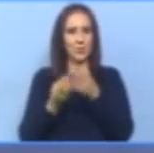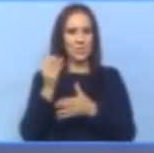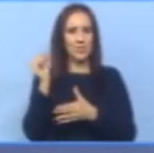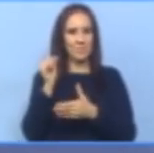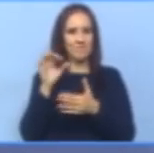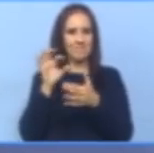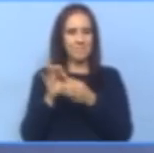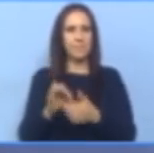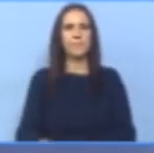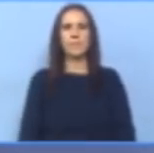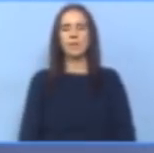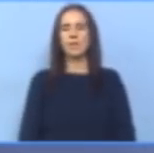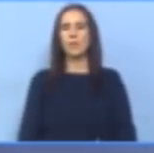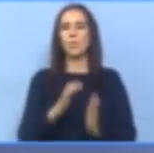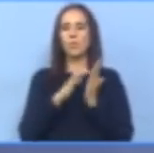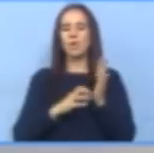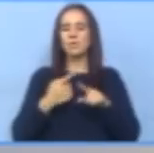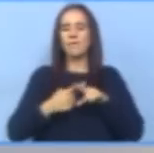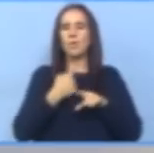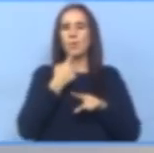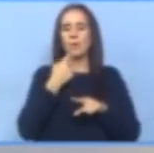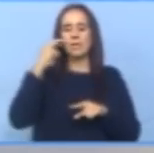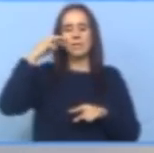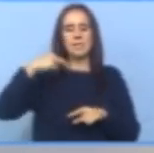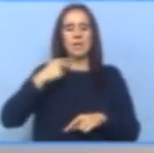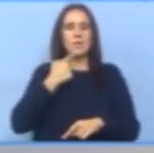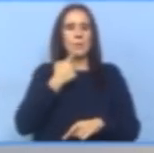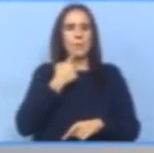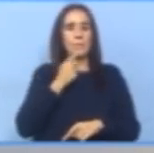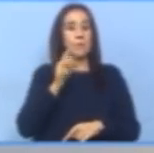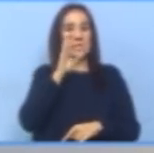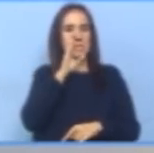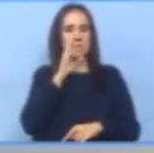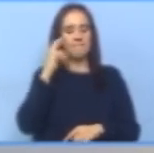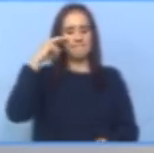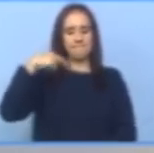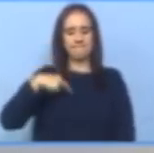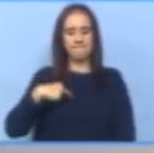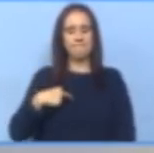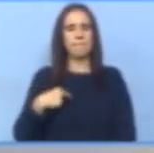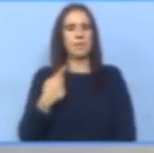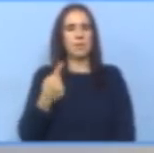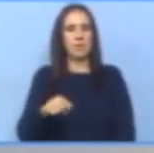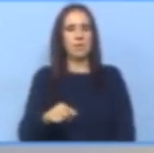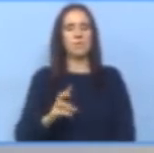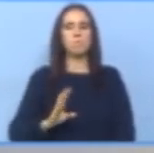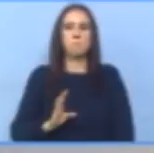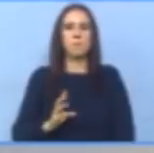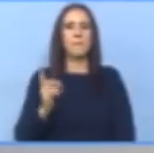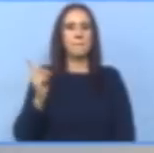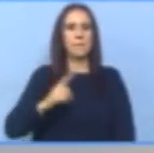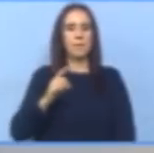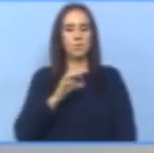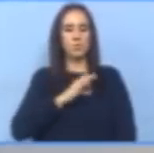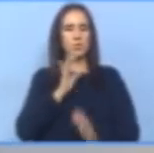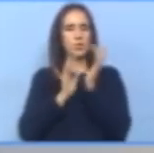interessante e muito interpelante. Se fizermos um exercício assim, poucas vezes o Senhor